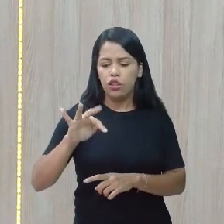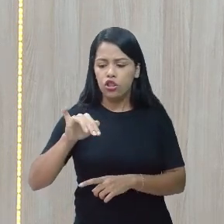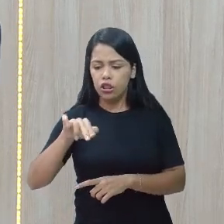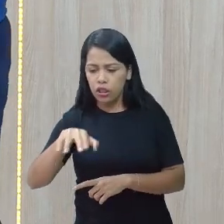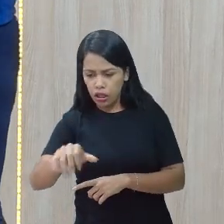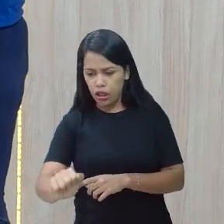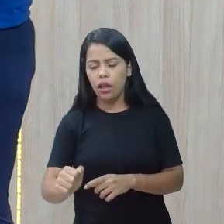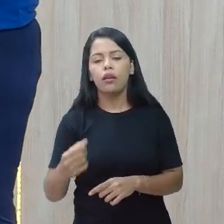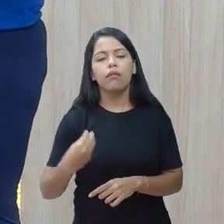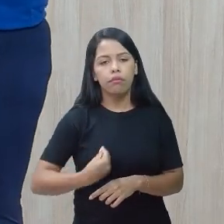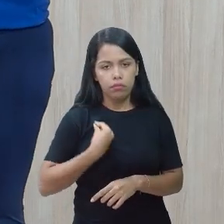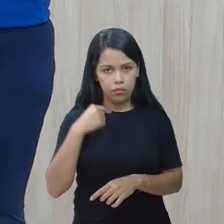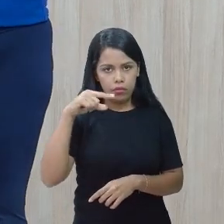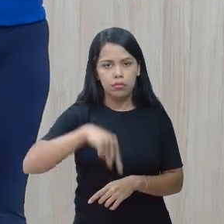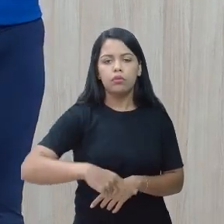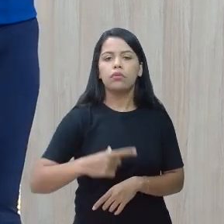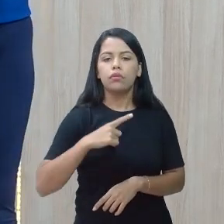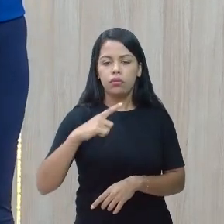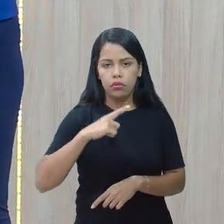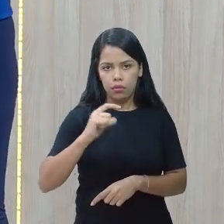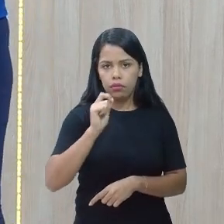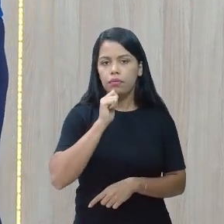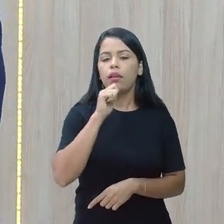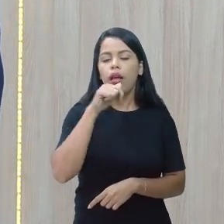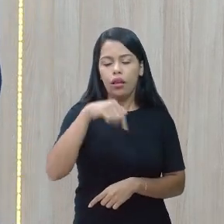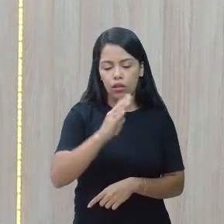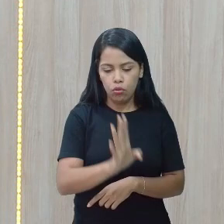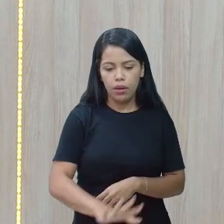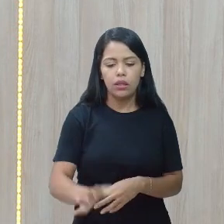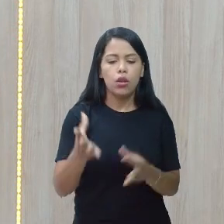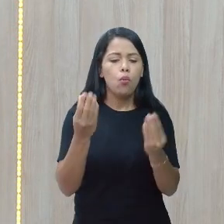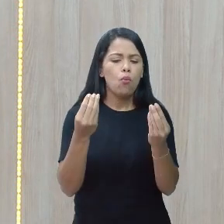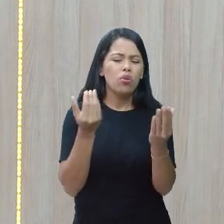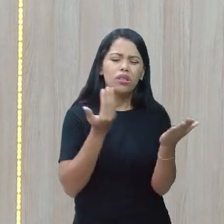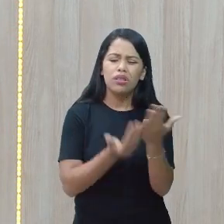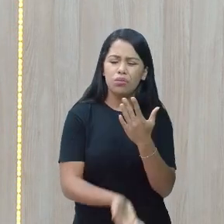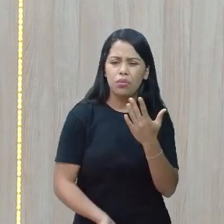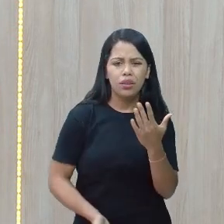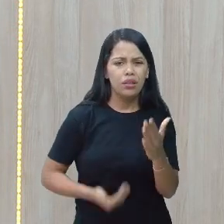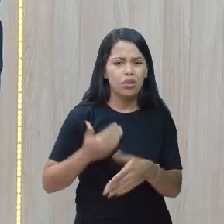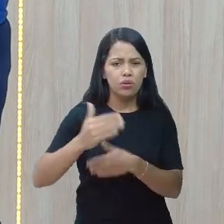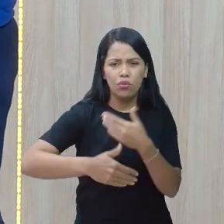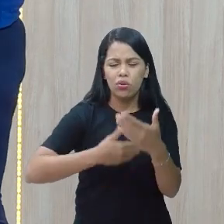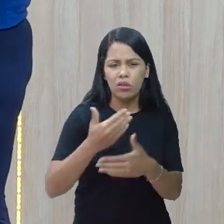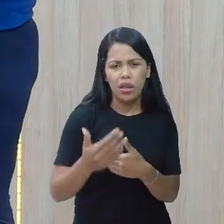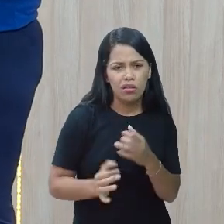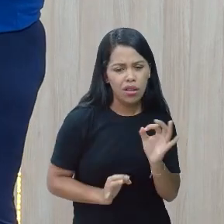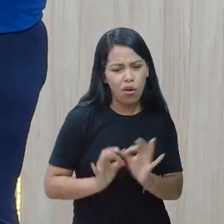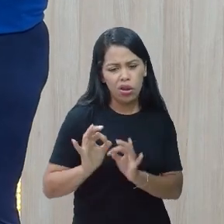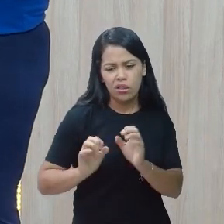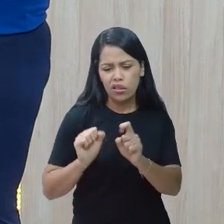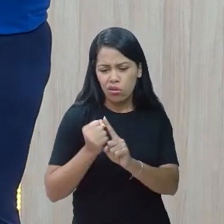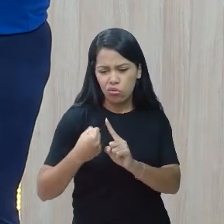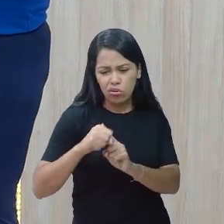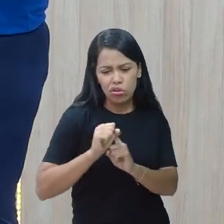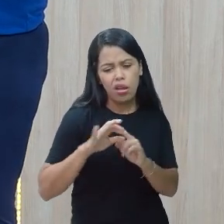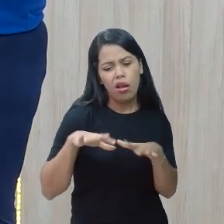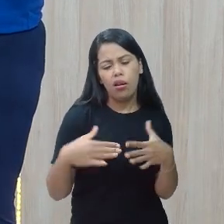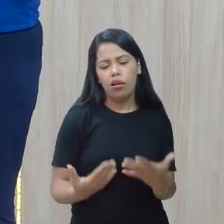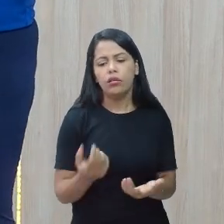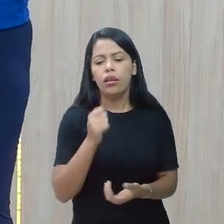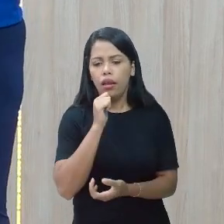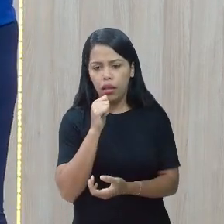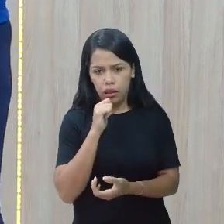Brasil, né? Muitas se perderam, né, nesse processo de civilização, então, mas